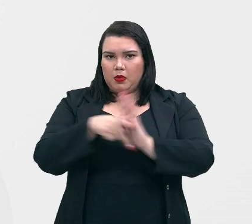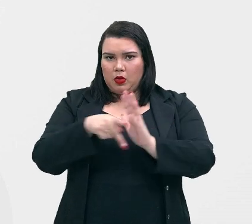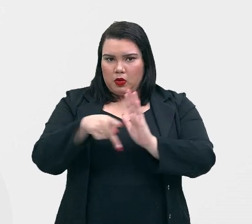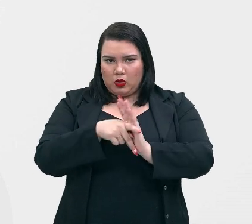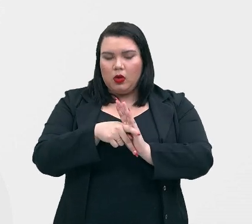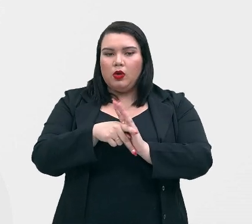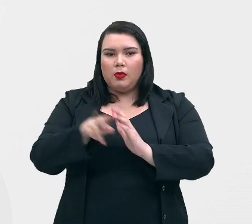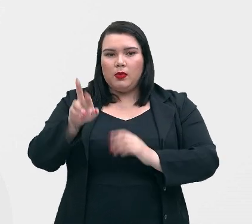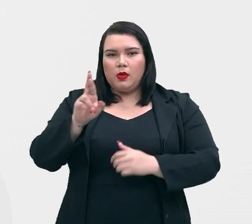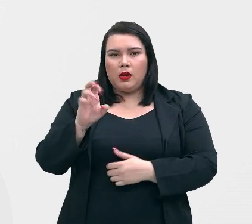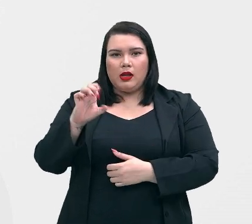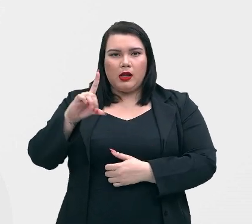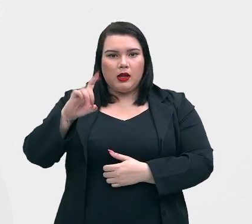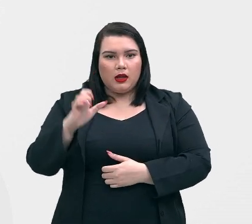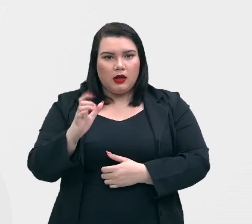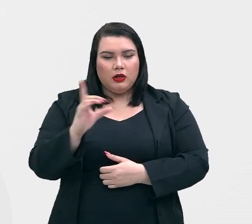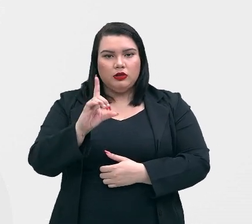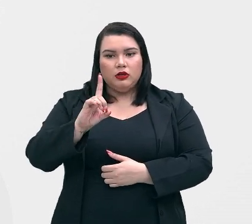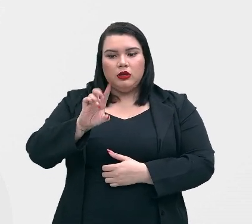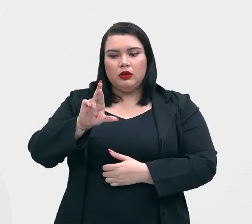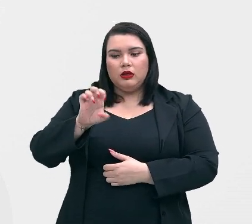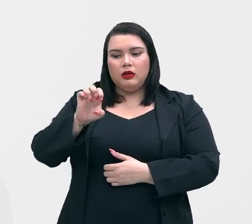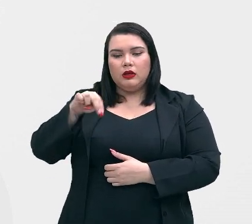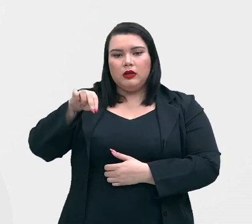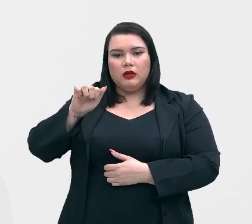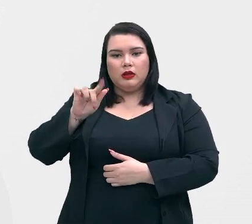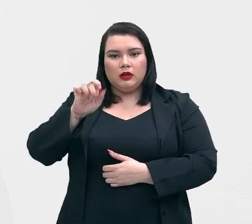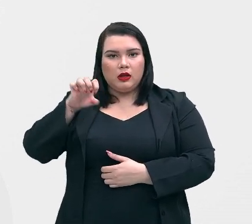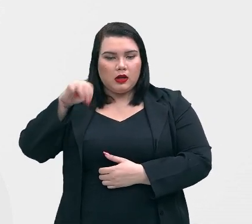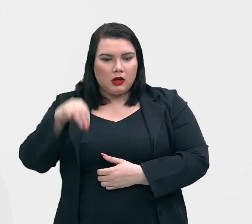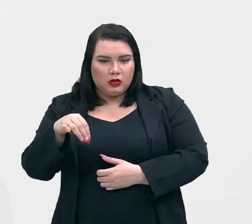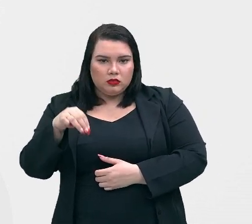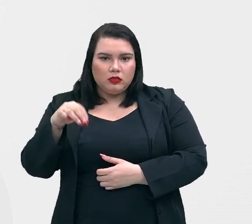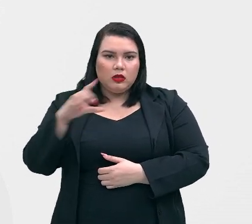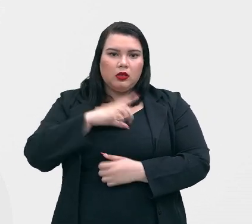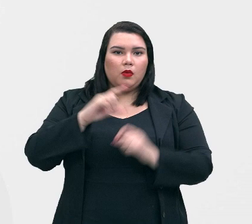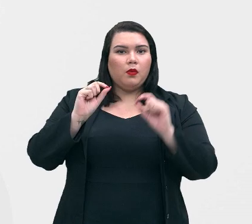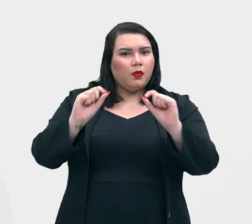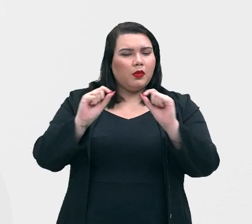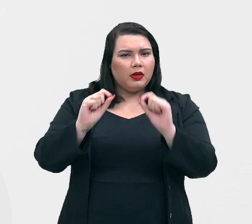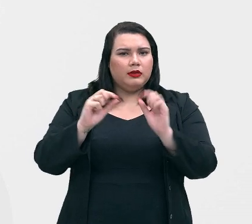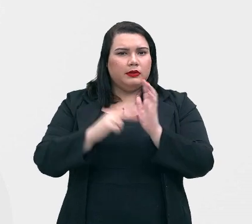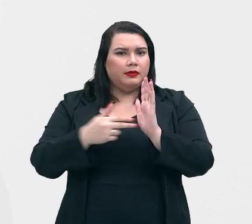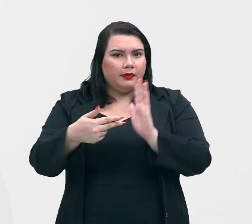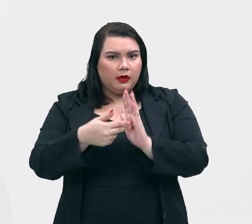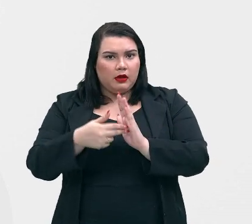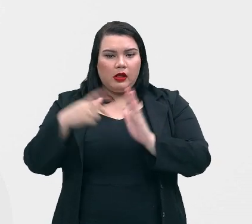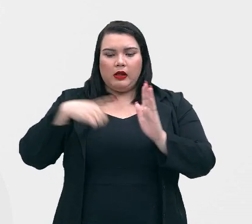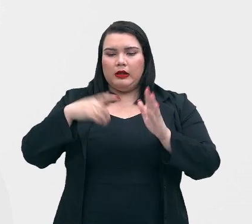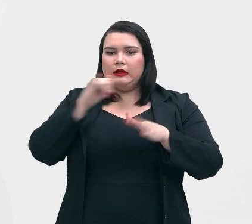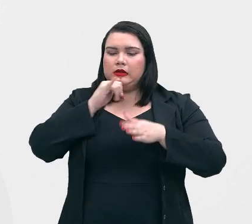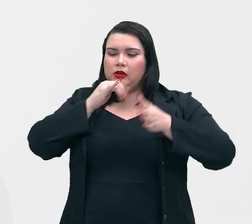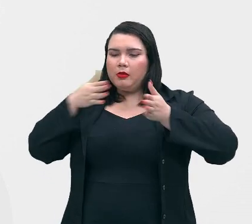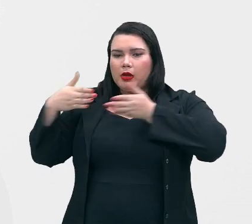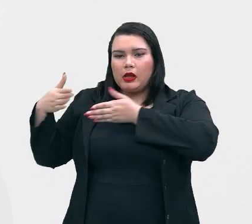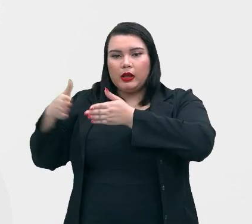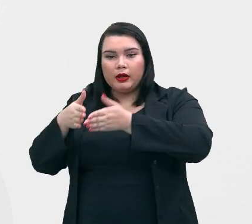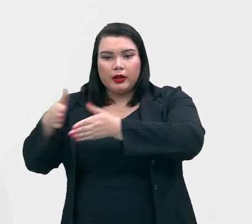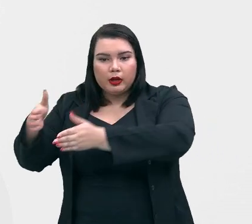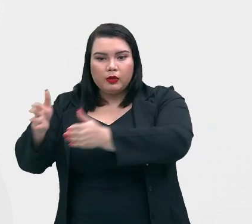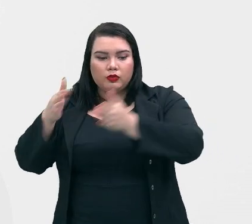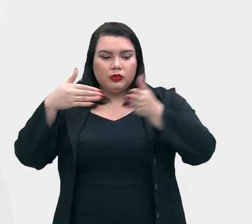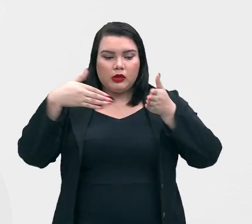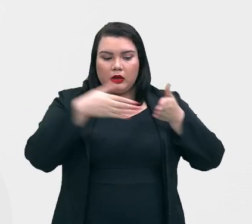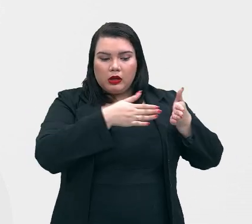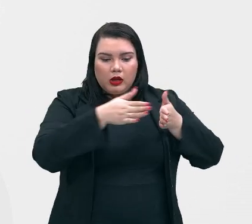rede hidrográfica vai ser composto aí de canais, que eles acabam se conectando entre si. Muitos de vocês